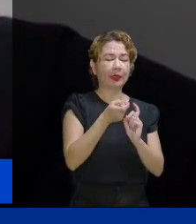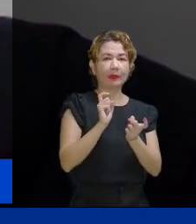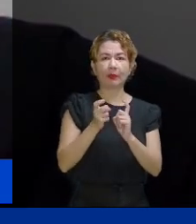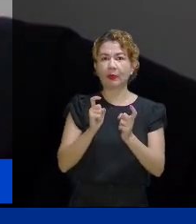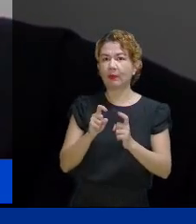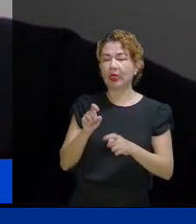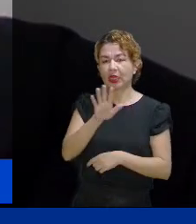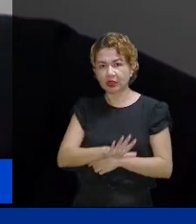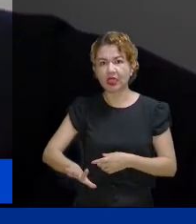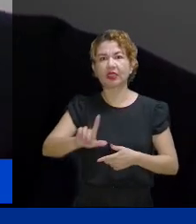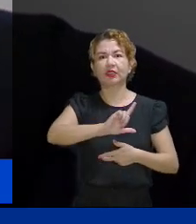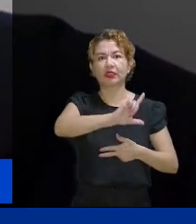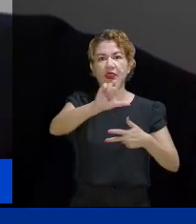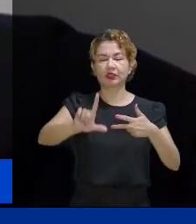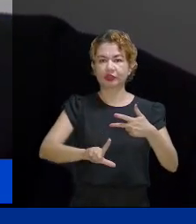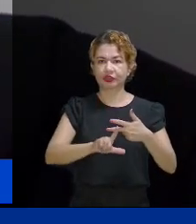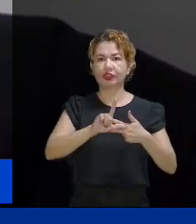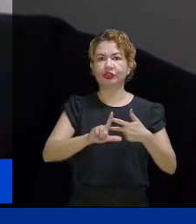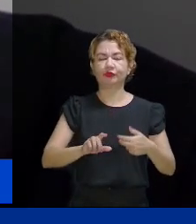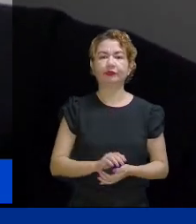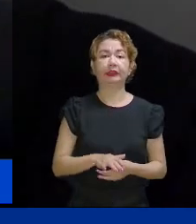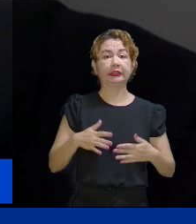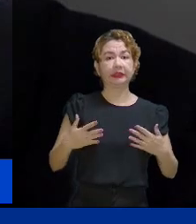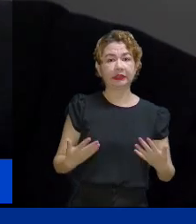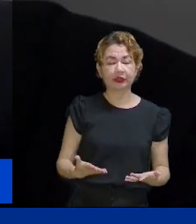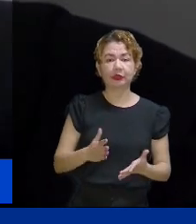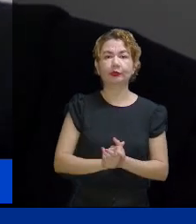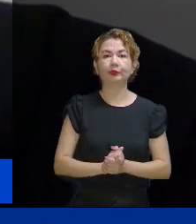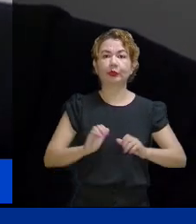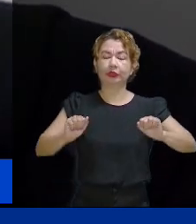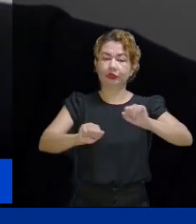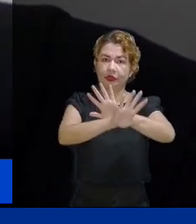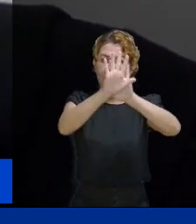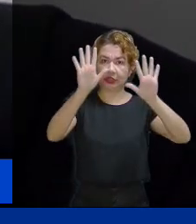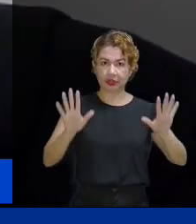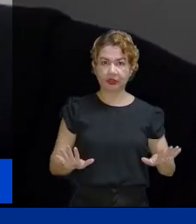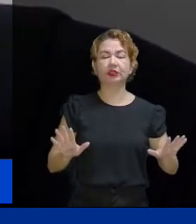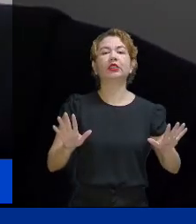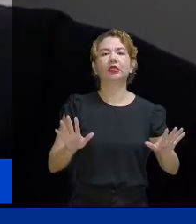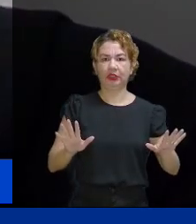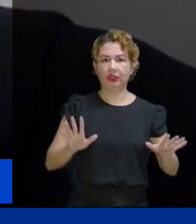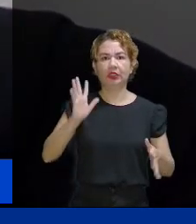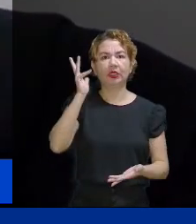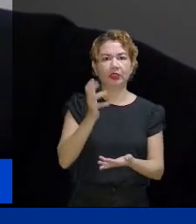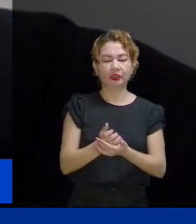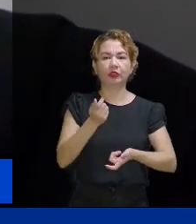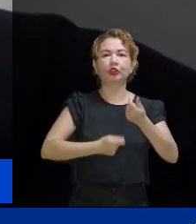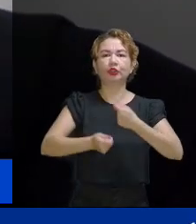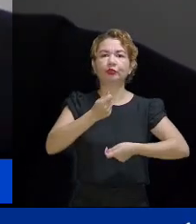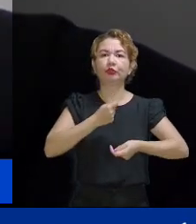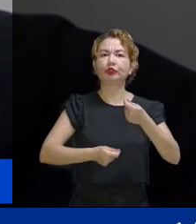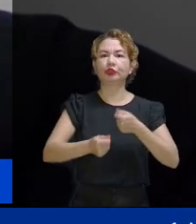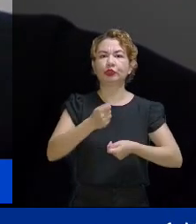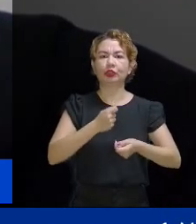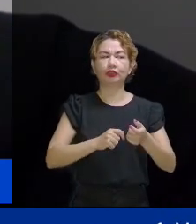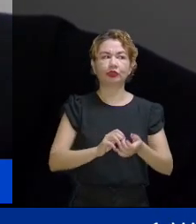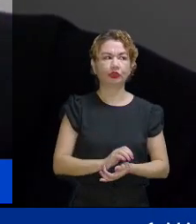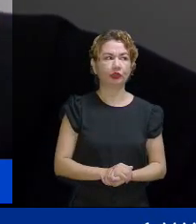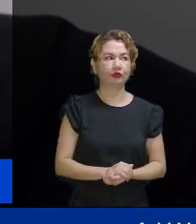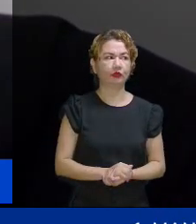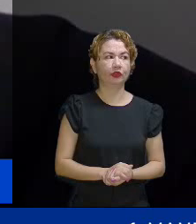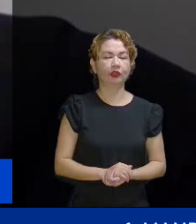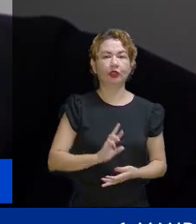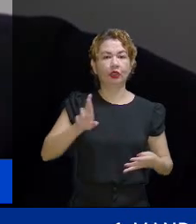âmbito legislativo. Por fim, esclareceu que, da decisão administrativa, não houve interposição